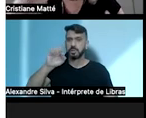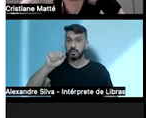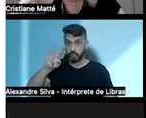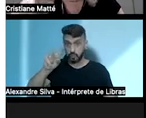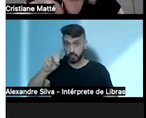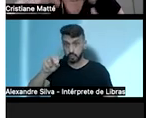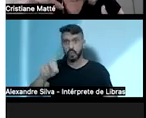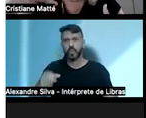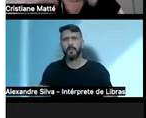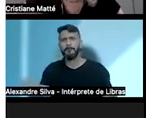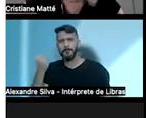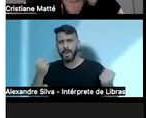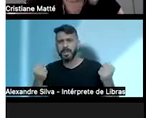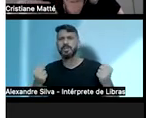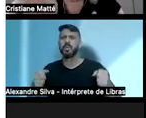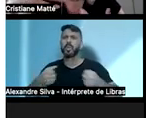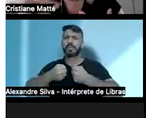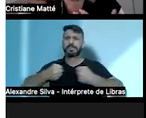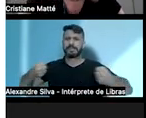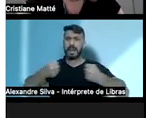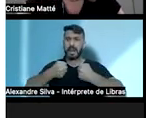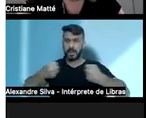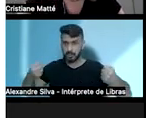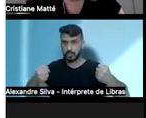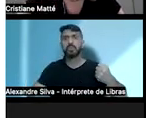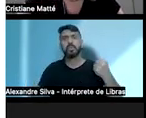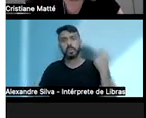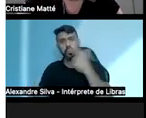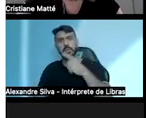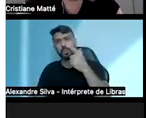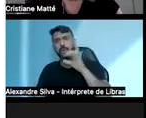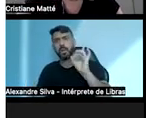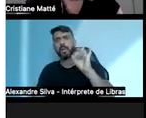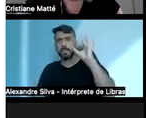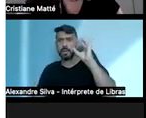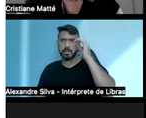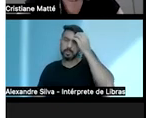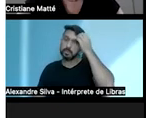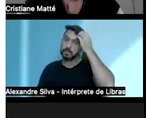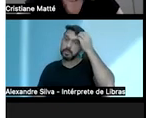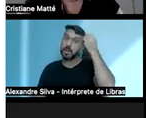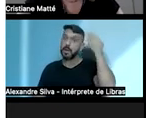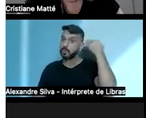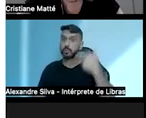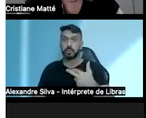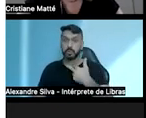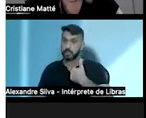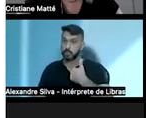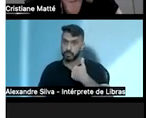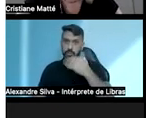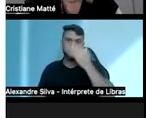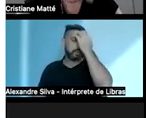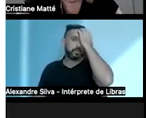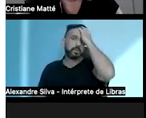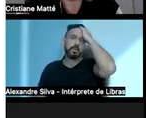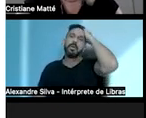com pesos, com bandas elásticas, eles recentemente foram liberados. Em geral, eles não eram nem sequer citados, e hoje a gente